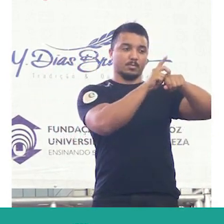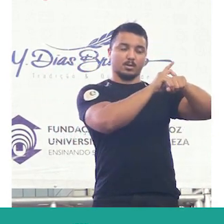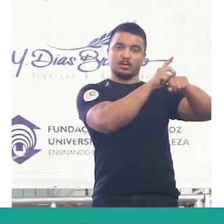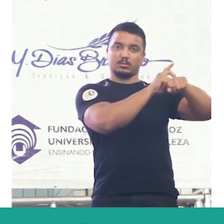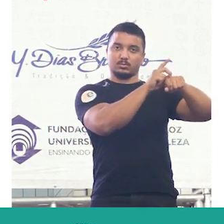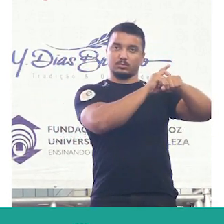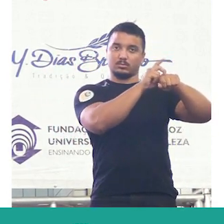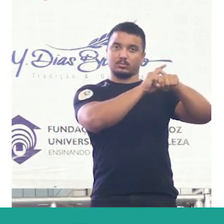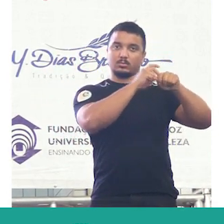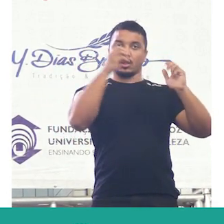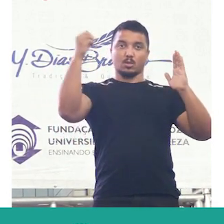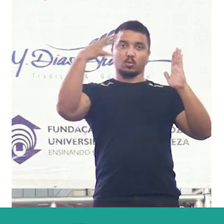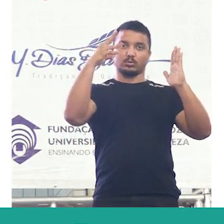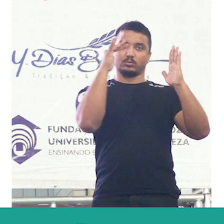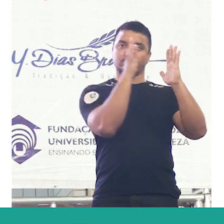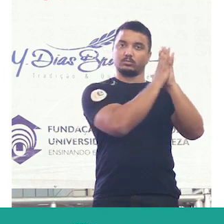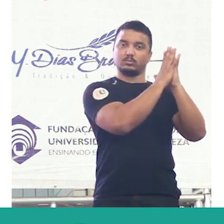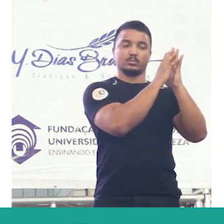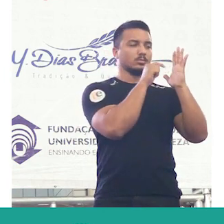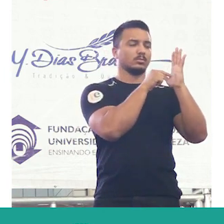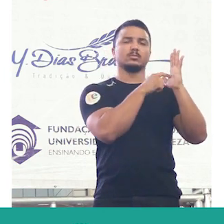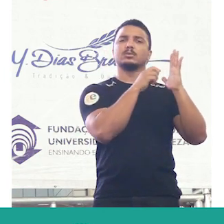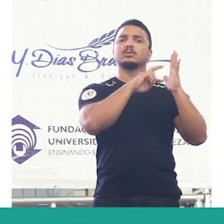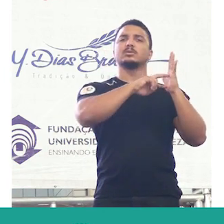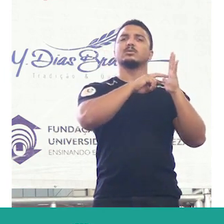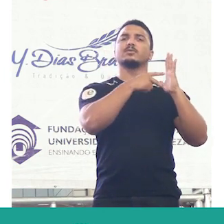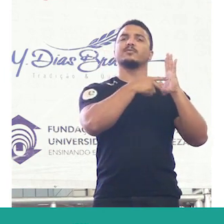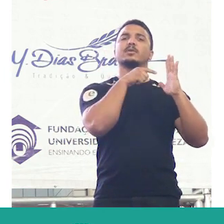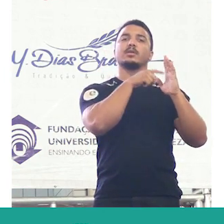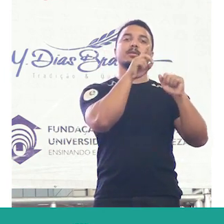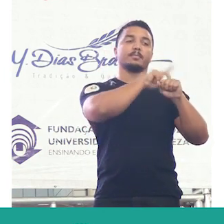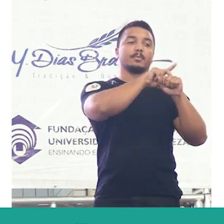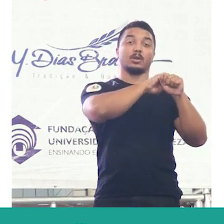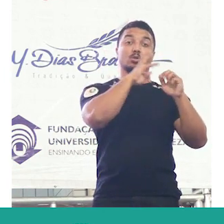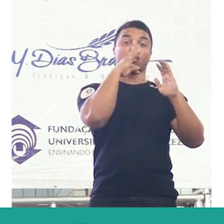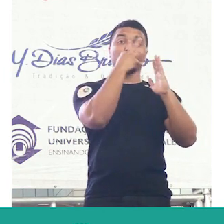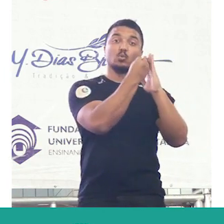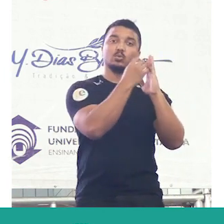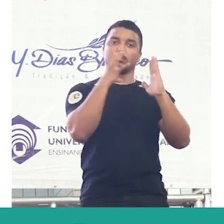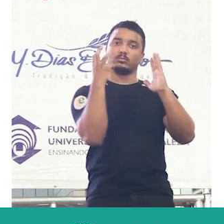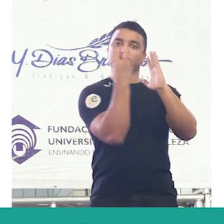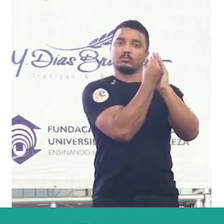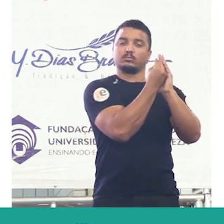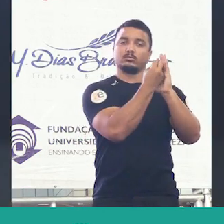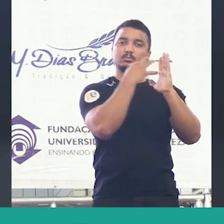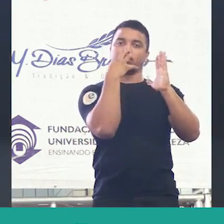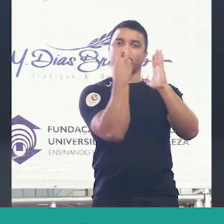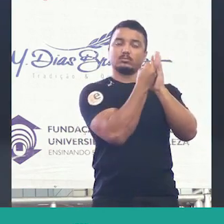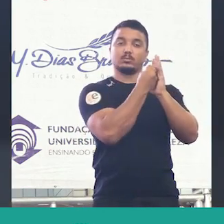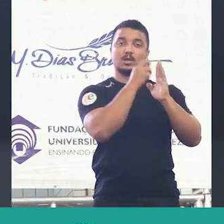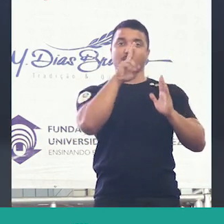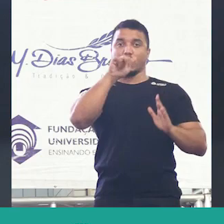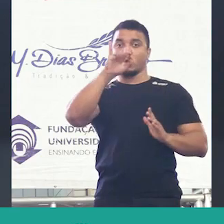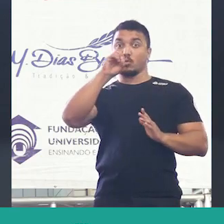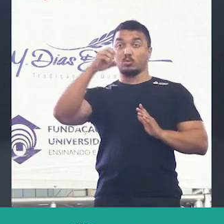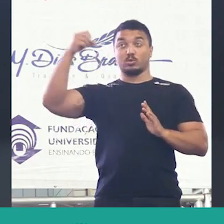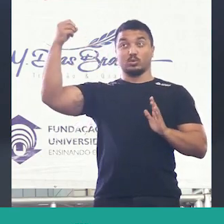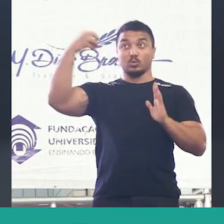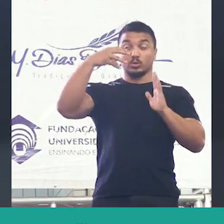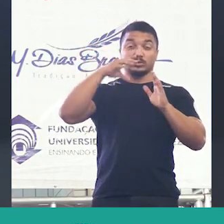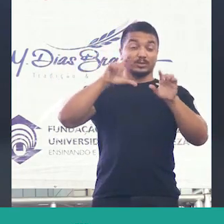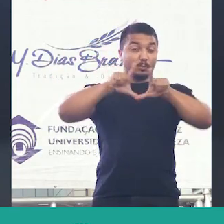preto. Se o tecido é preto, significa dizer que ele absorve tudo. Nenhum raio de